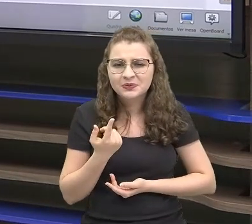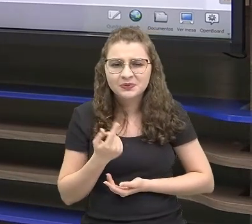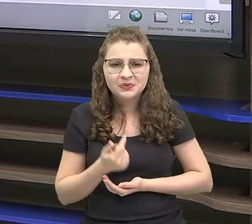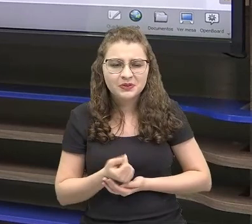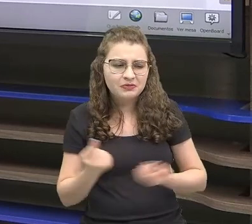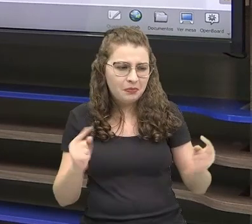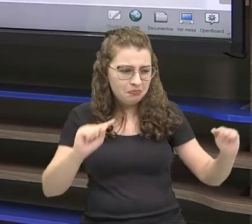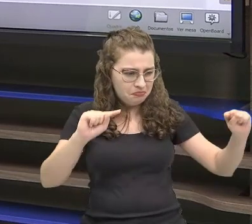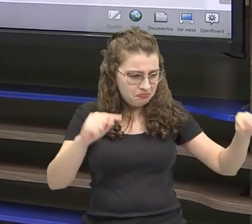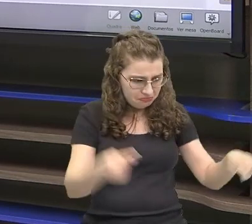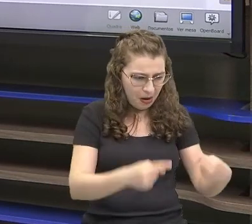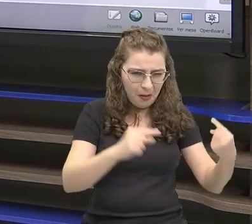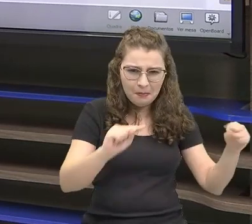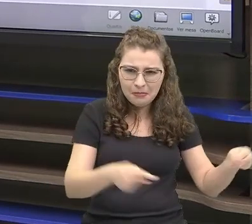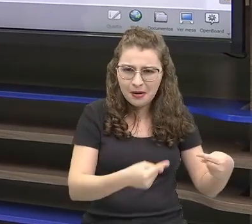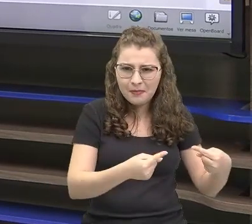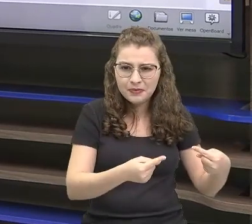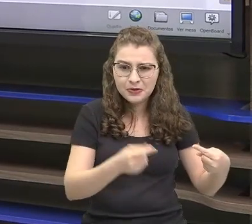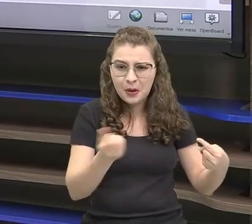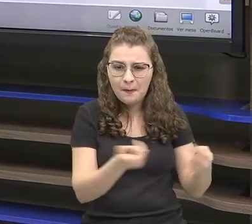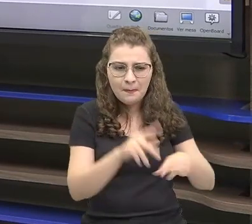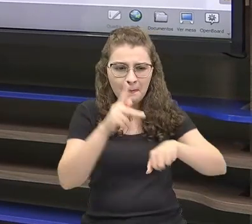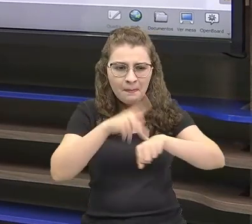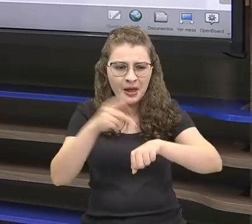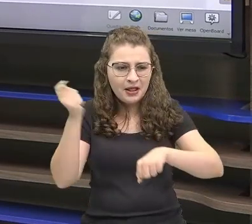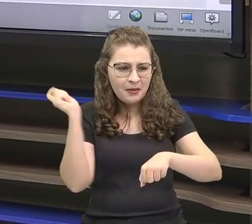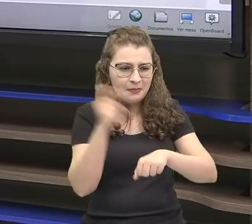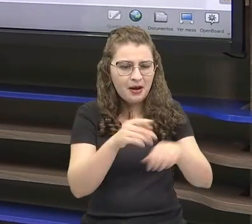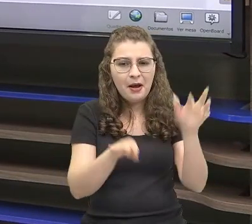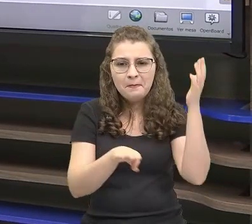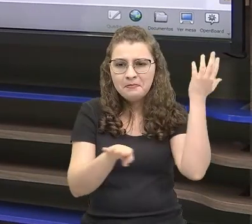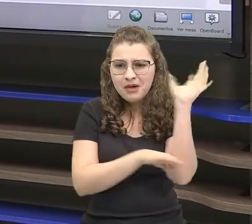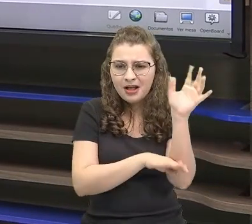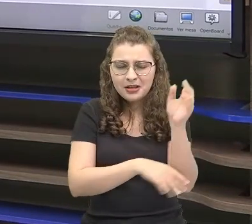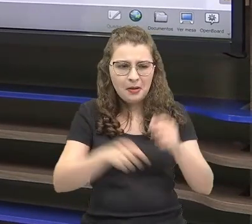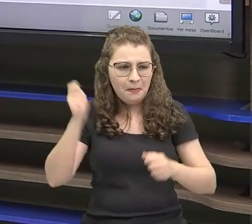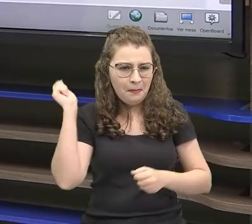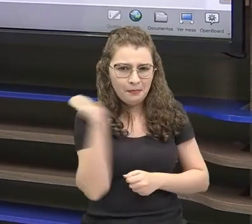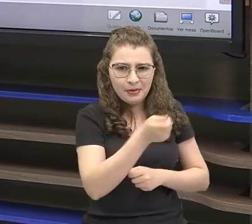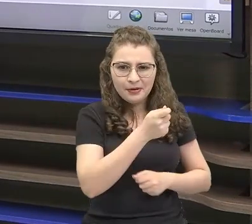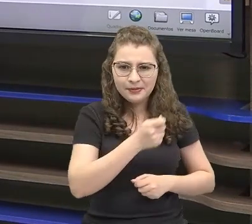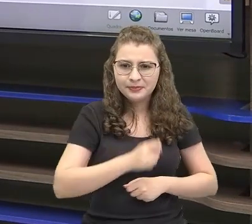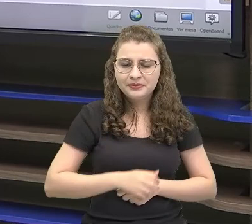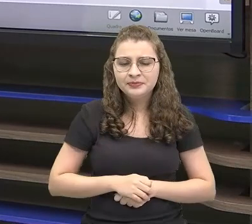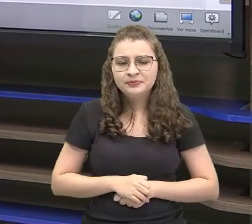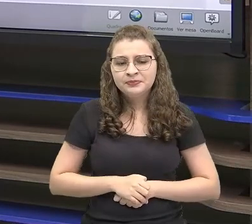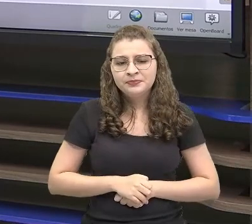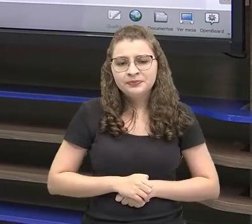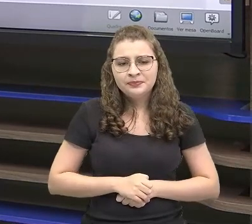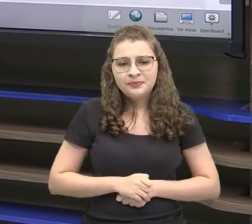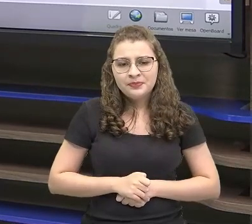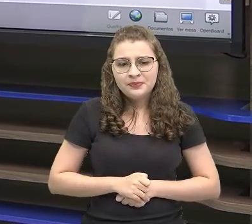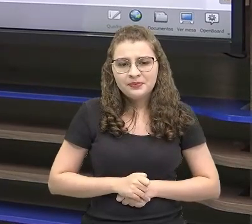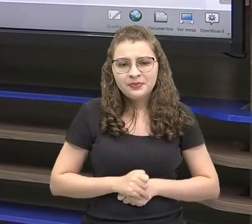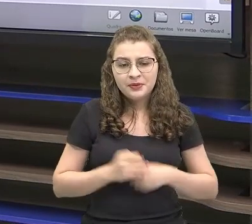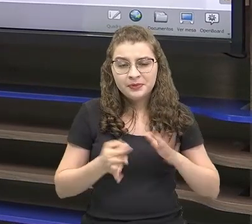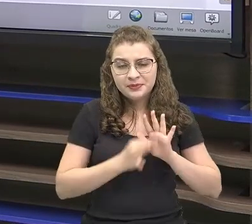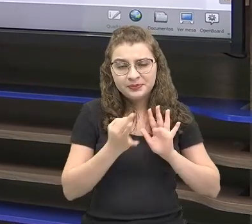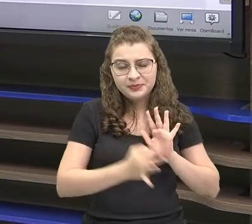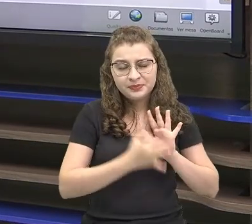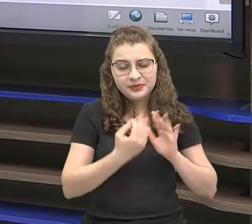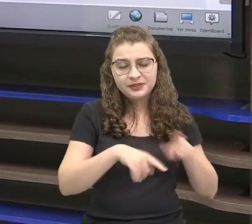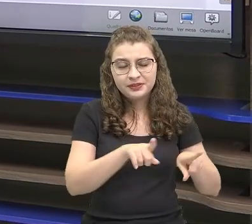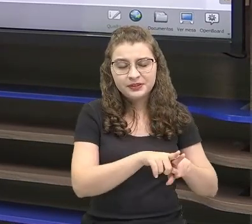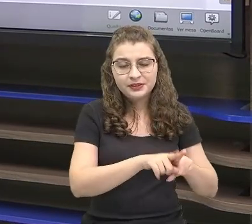o exército com apenas pedras e paus. Notam aí? Então há também essa crítica